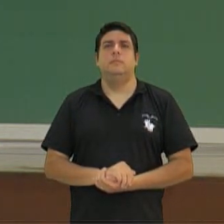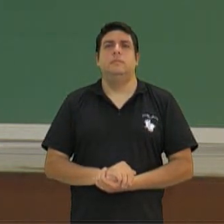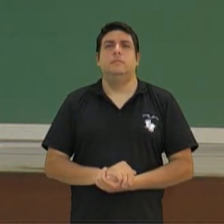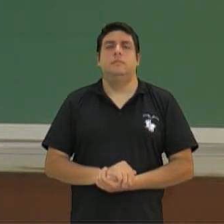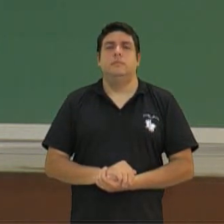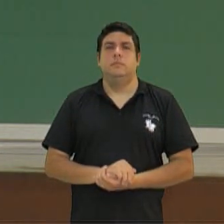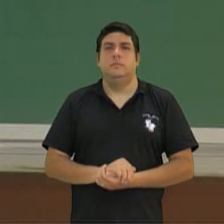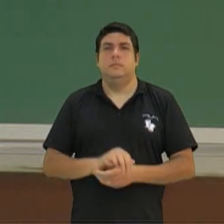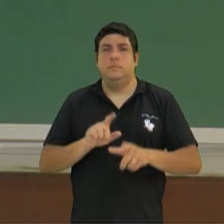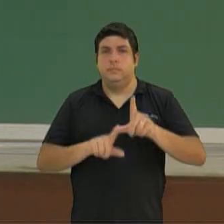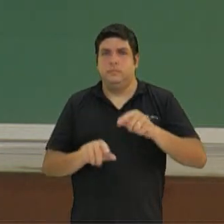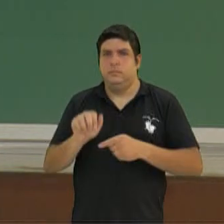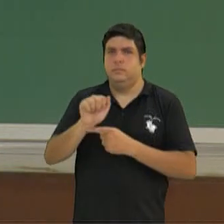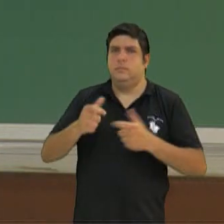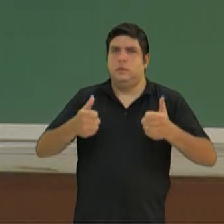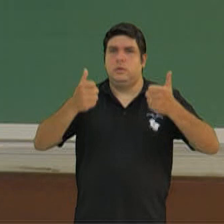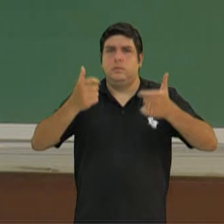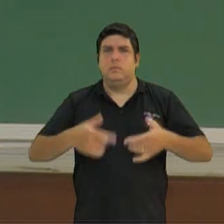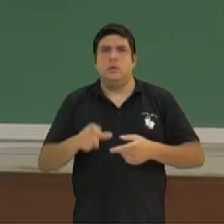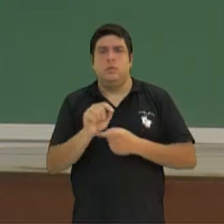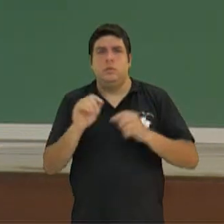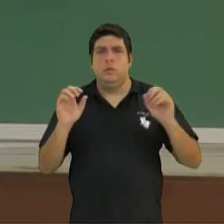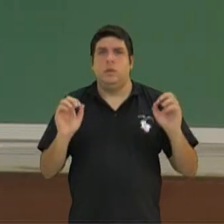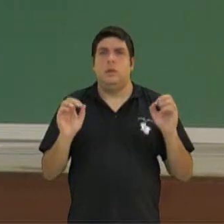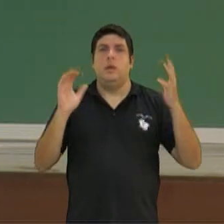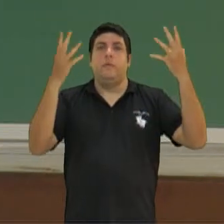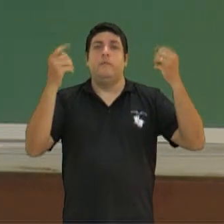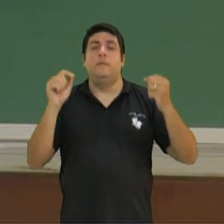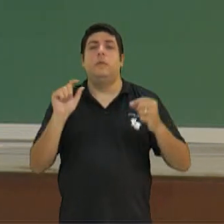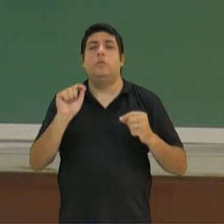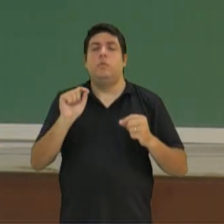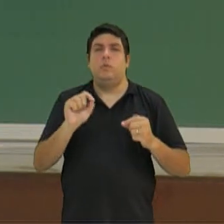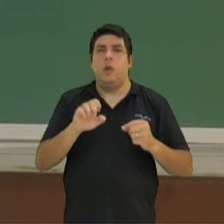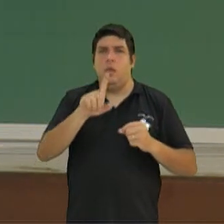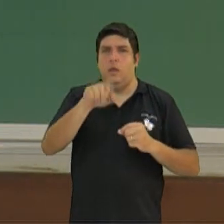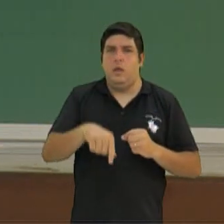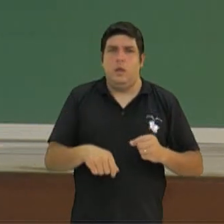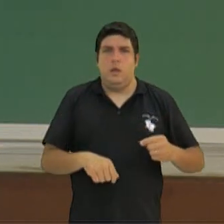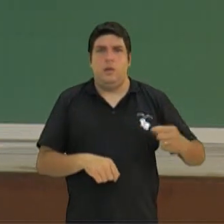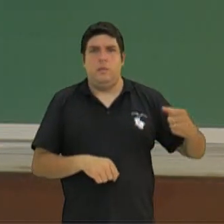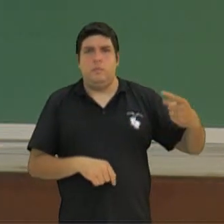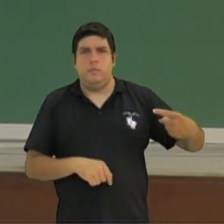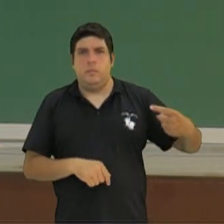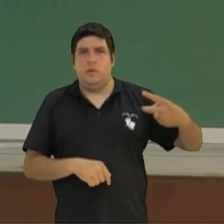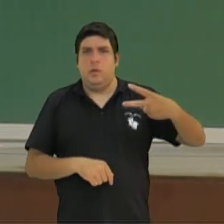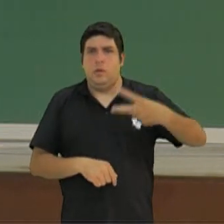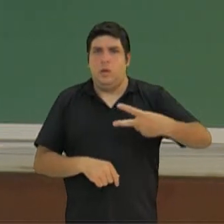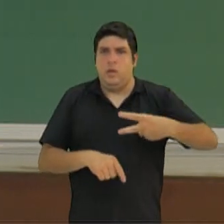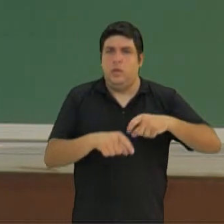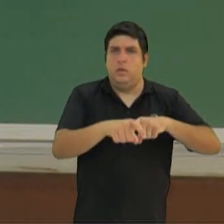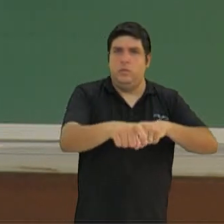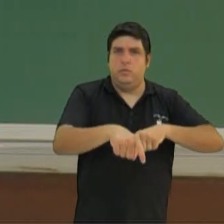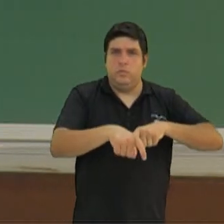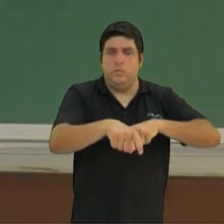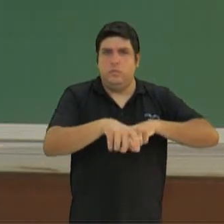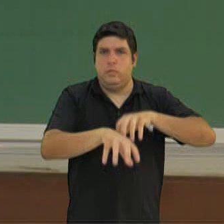Aqui na letra A eu estou afirmando que esse evento, né, celebrava a segunda colheita do ano. It's true or